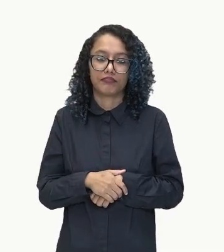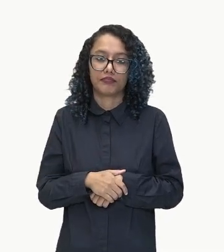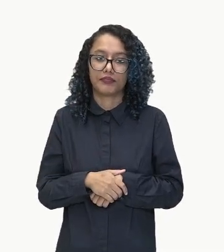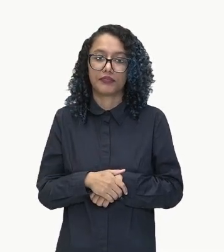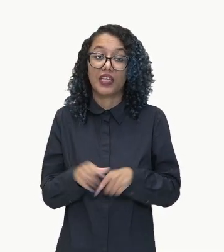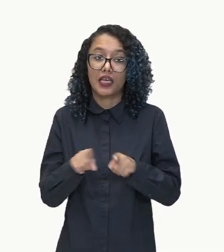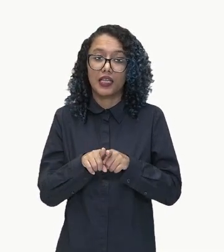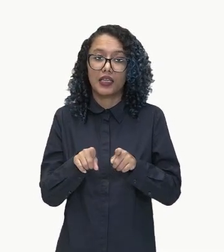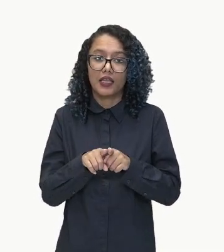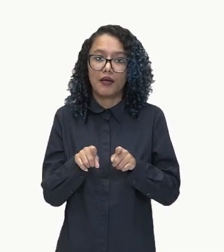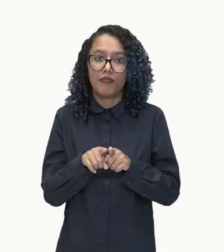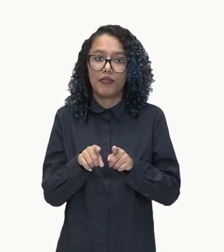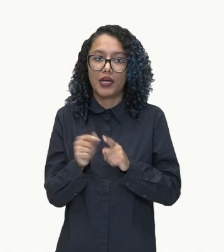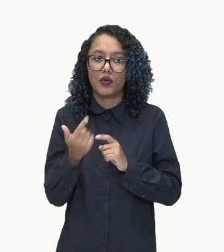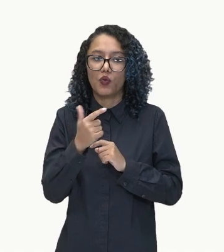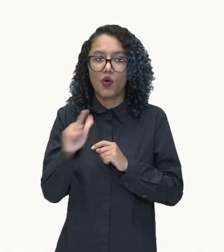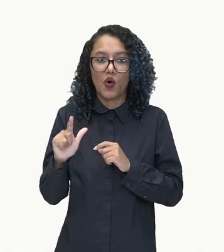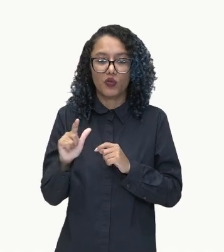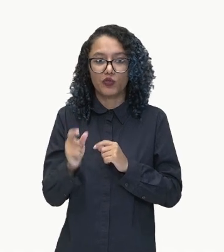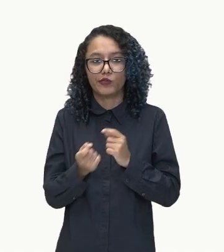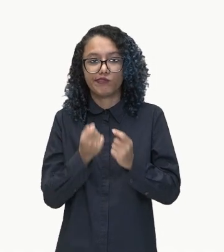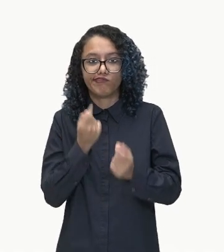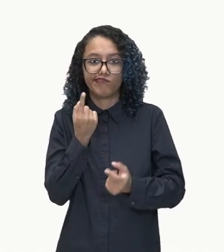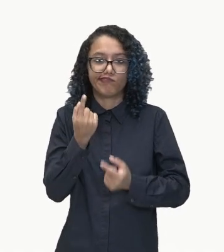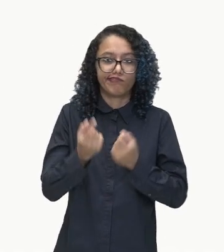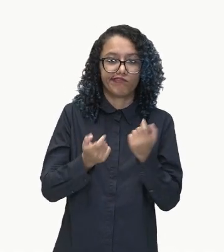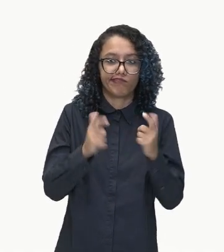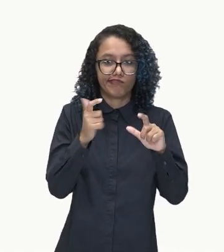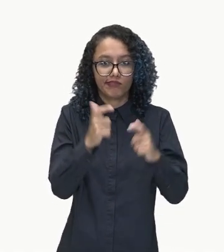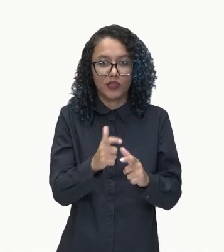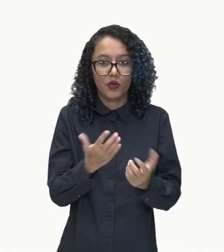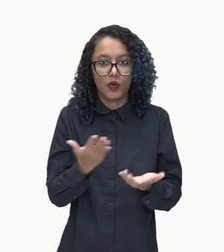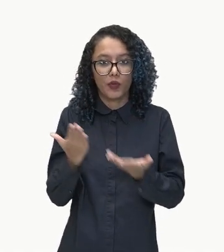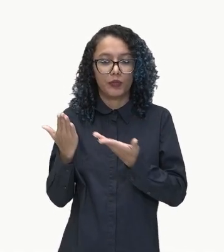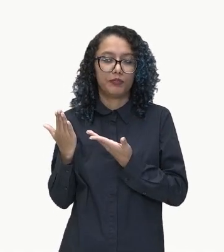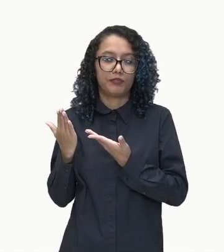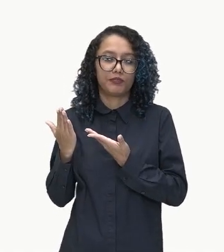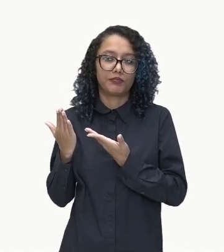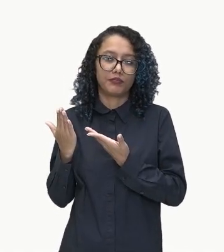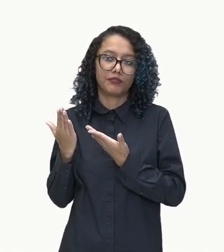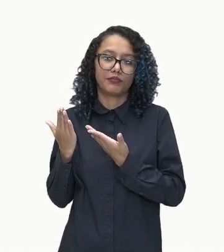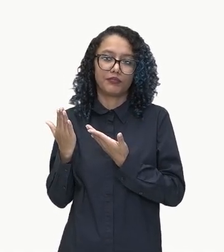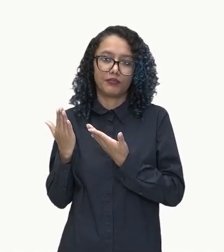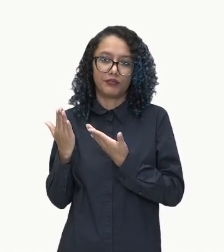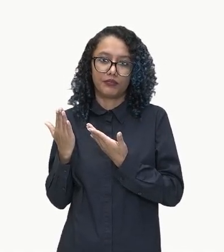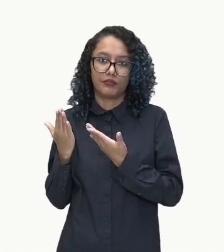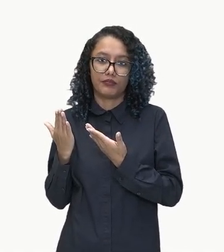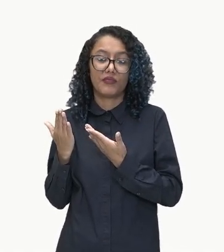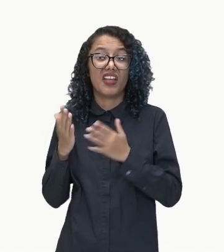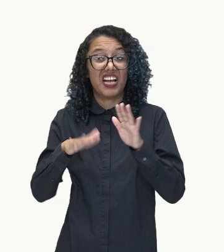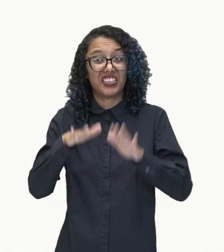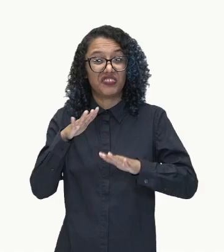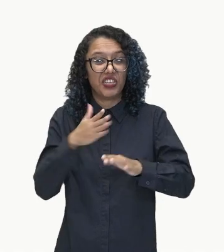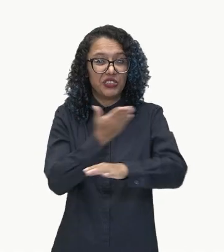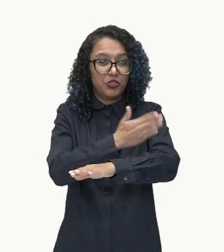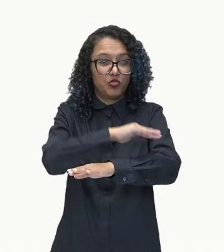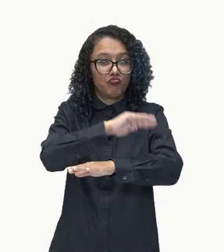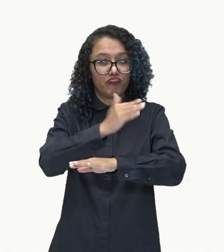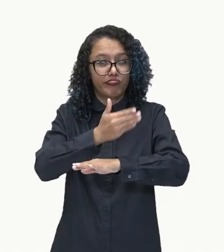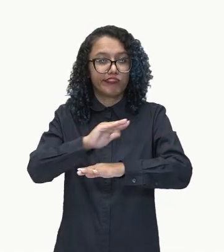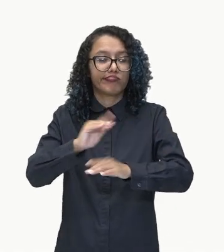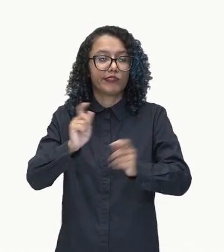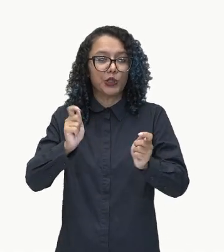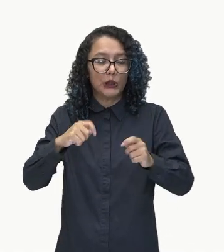áreas com baixas densidades nessa região aqui, tá? São áreas em que pode ter o relevo, né? que